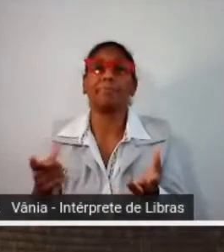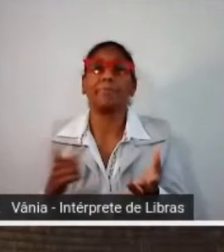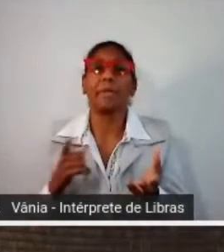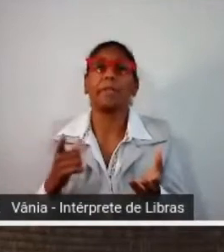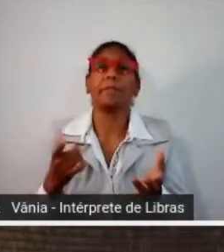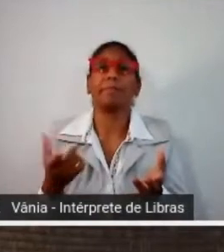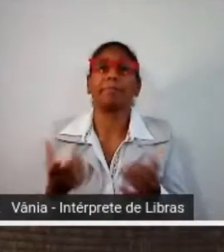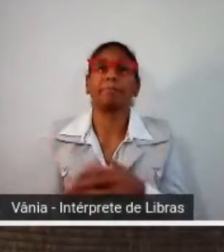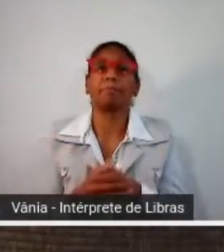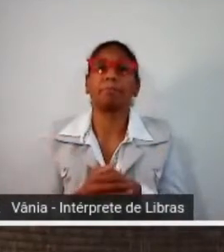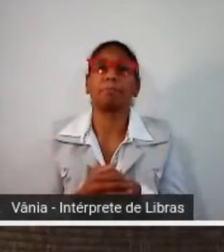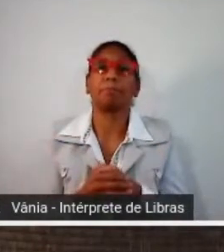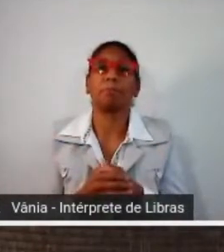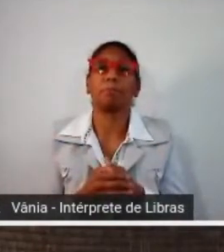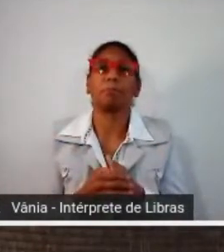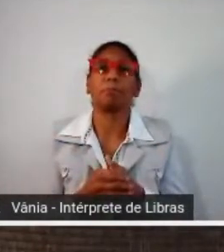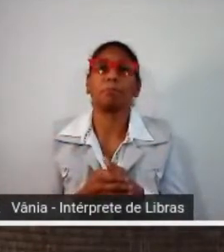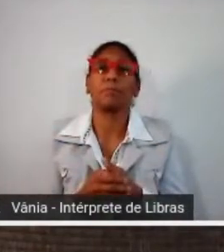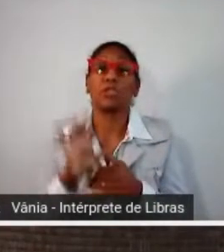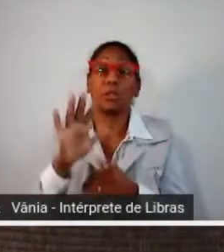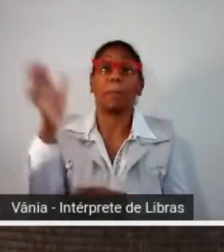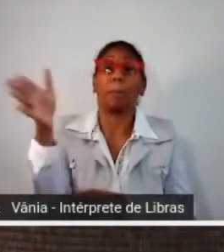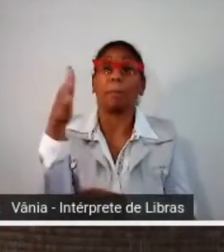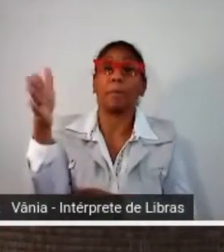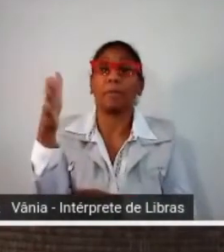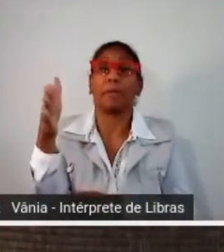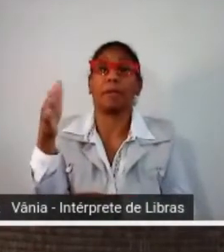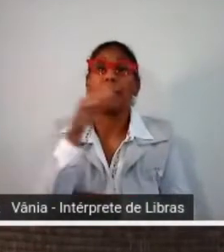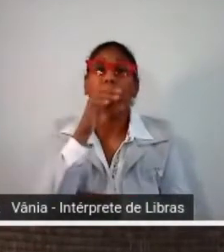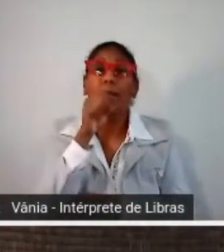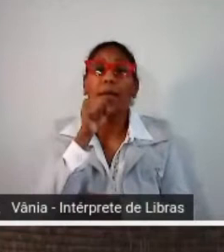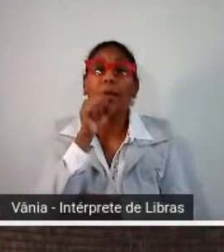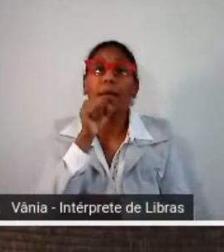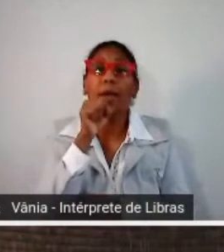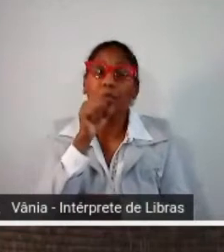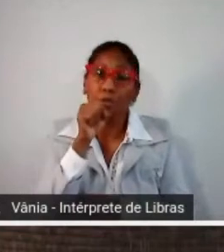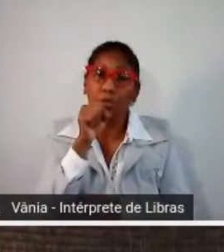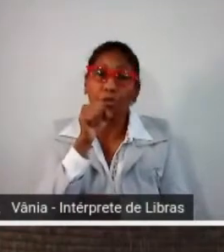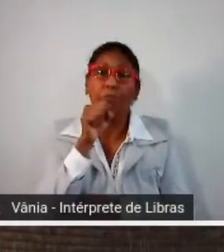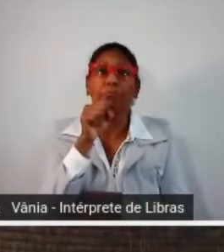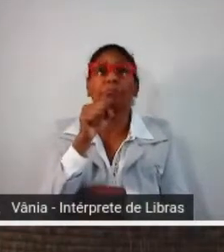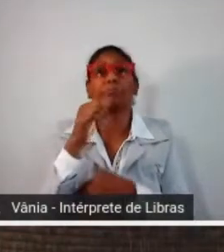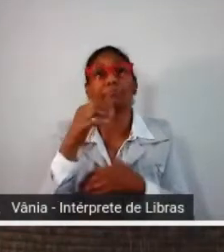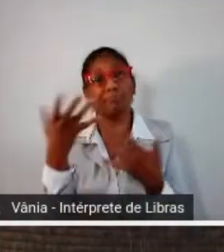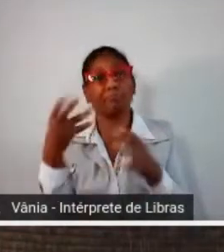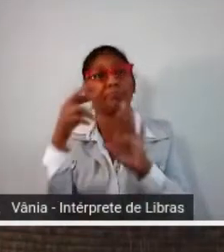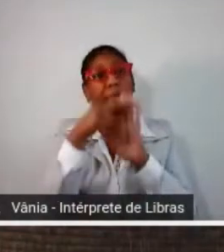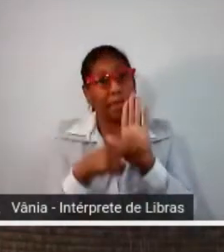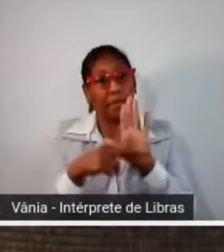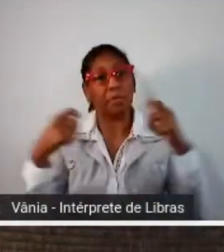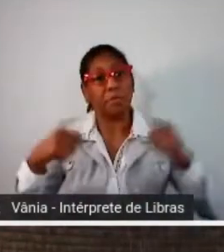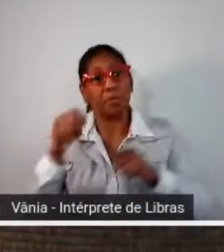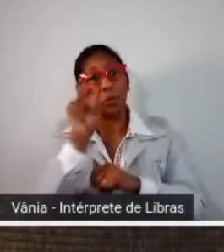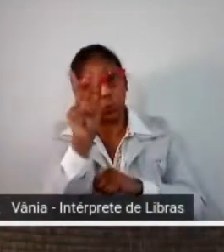originalmente já na bandeira laranja, mas diante da regra da bandeira vermelha precisar de 2